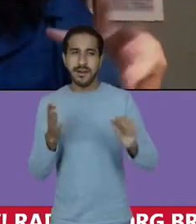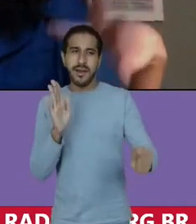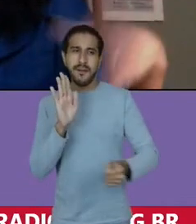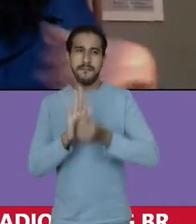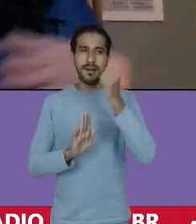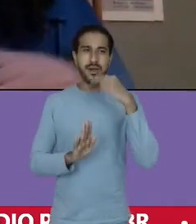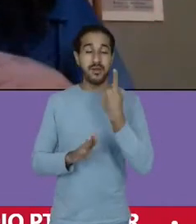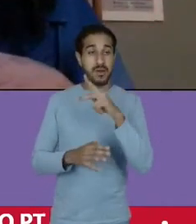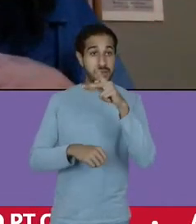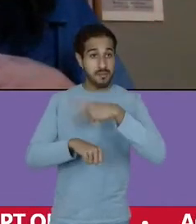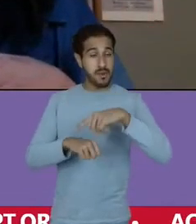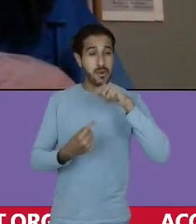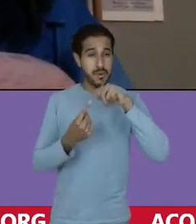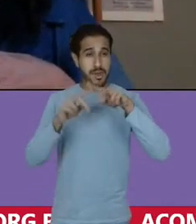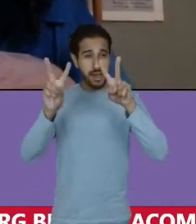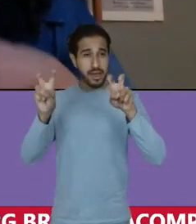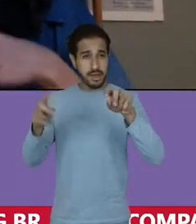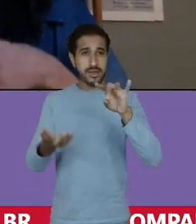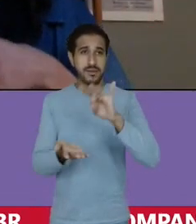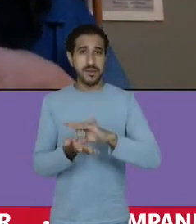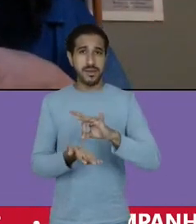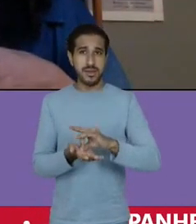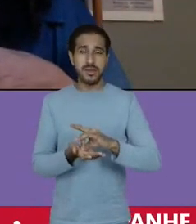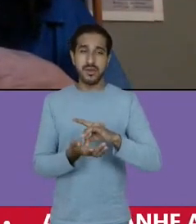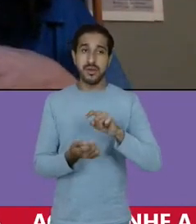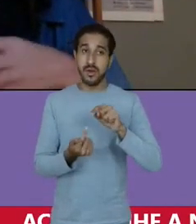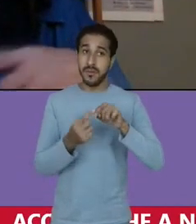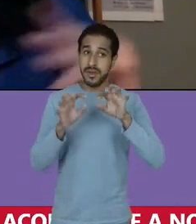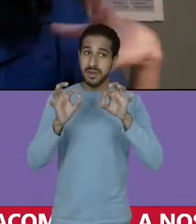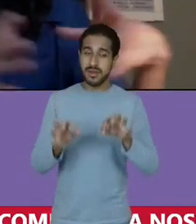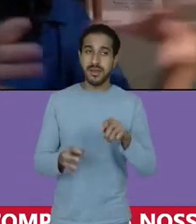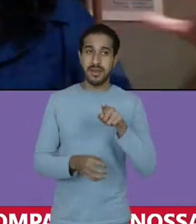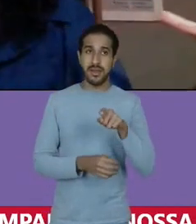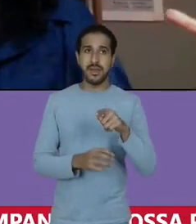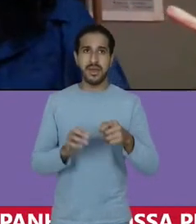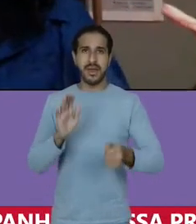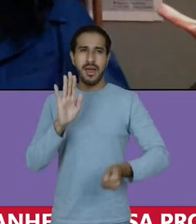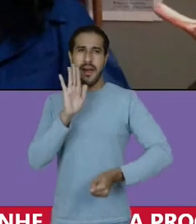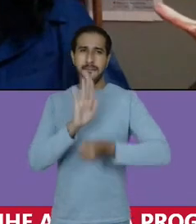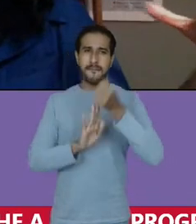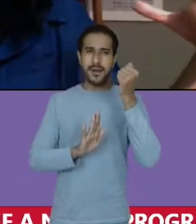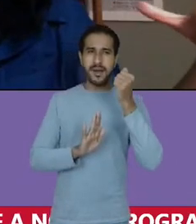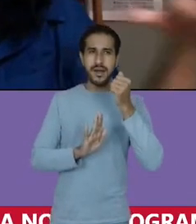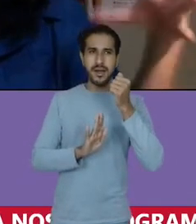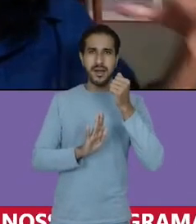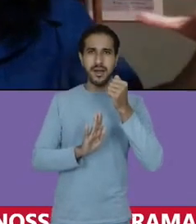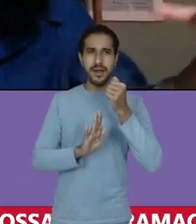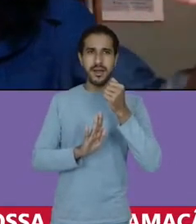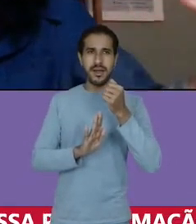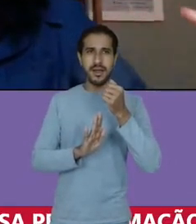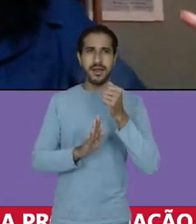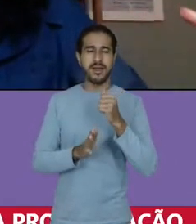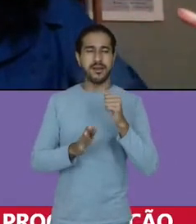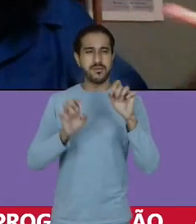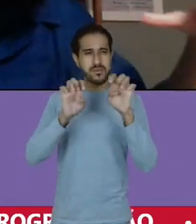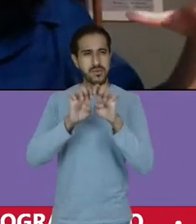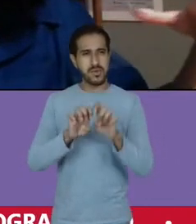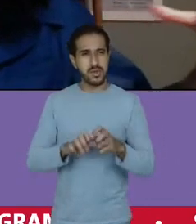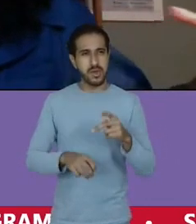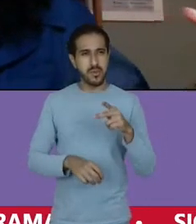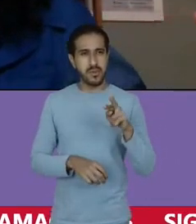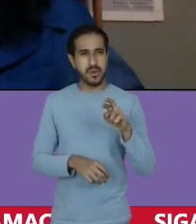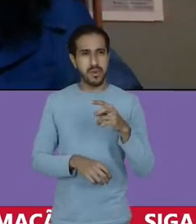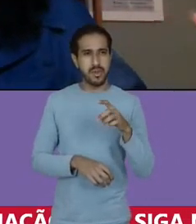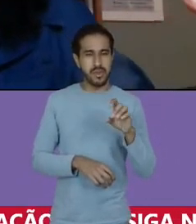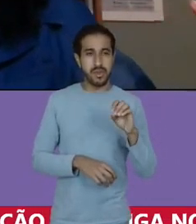apagar o nosso país, é feito para isso. É para isso. É para acabar com a estrutura de